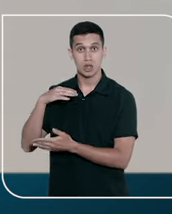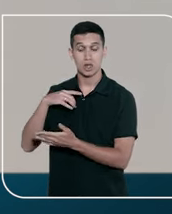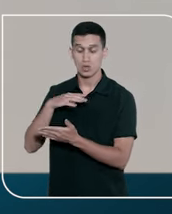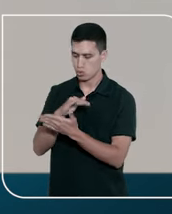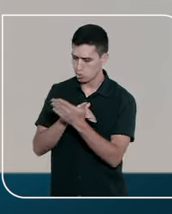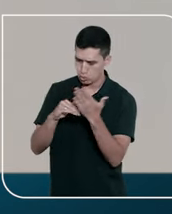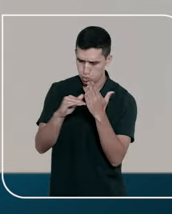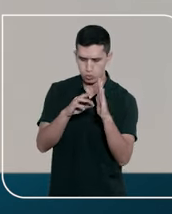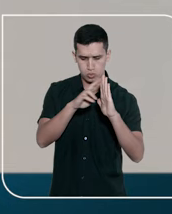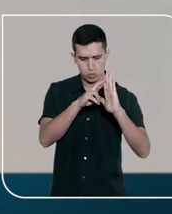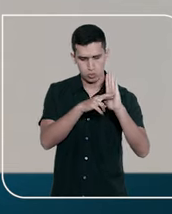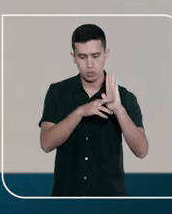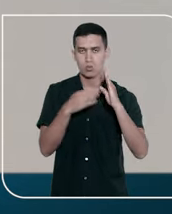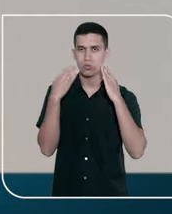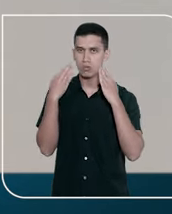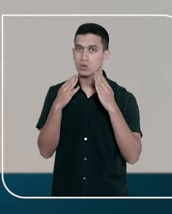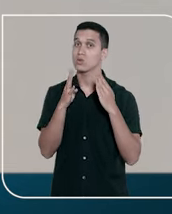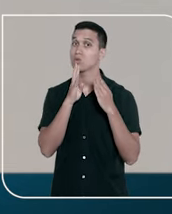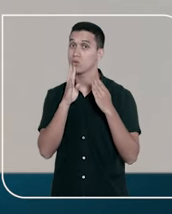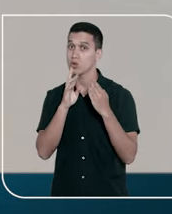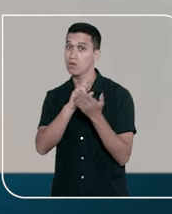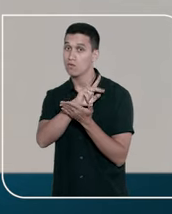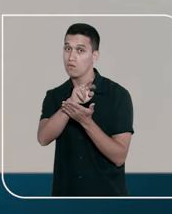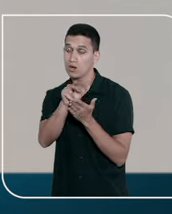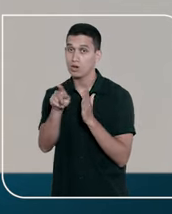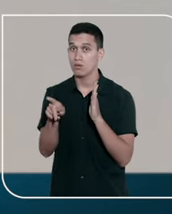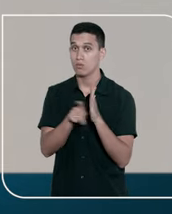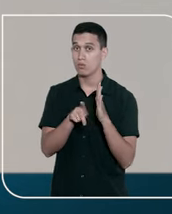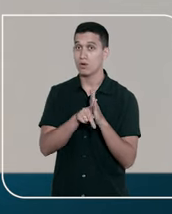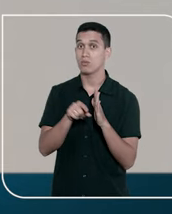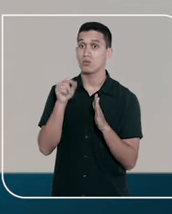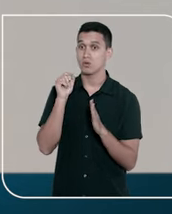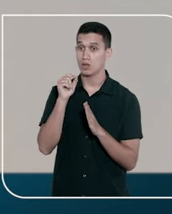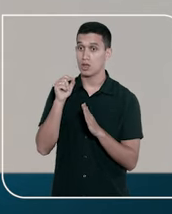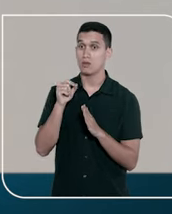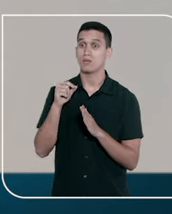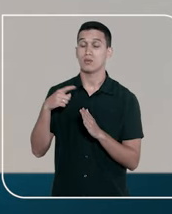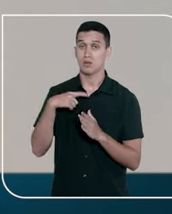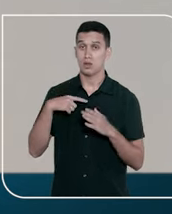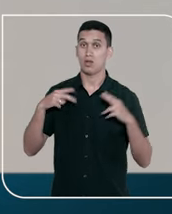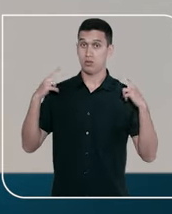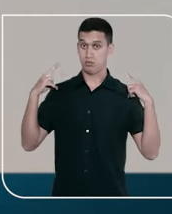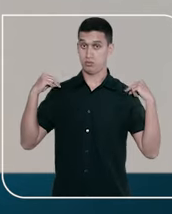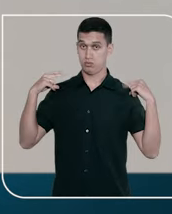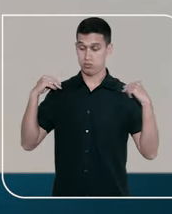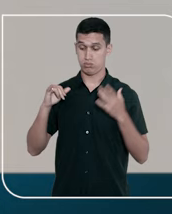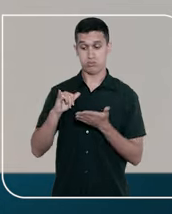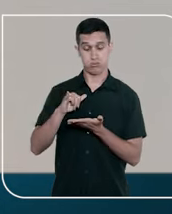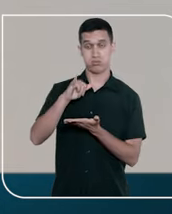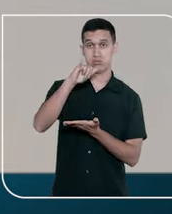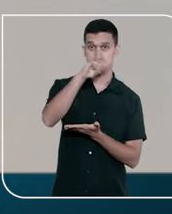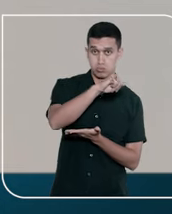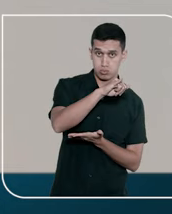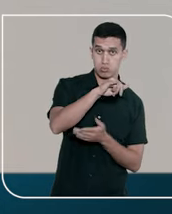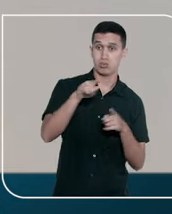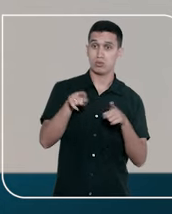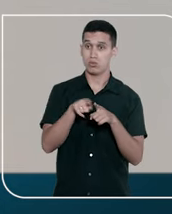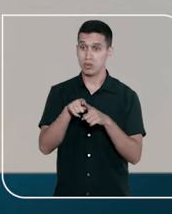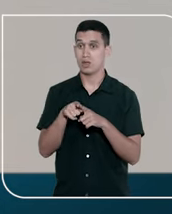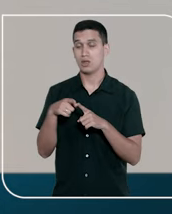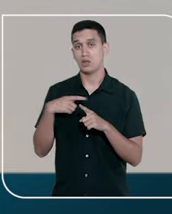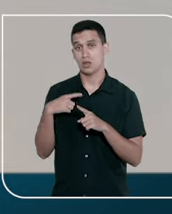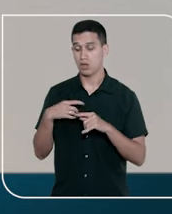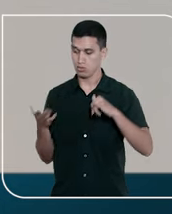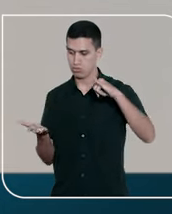operacionais, reconhecimento de licenças de pilotos de forma equânime em todos os países, admissão de aeronaves,